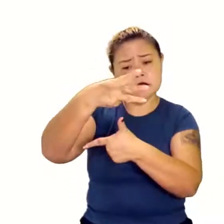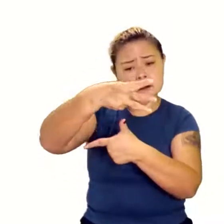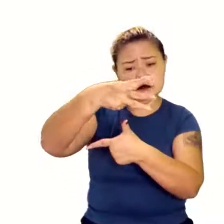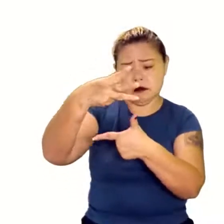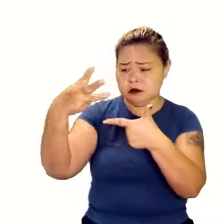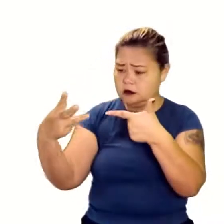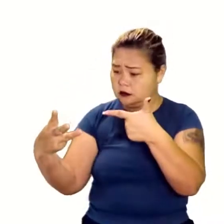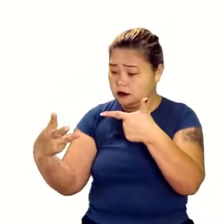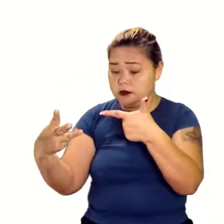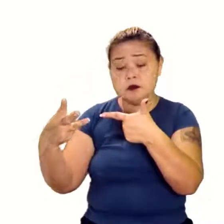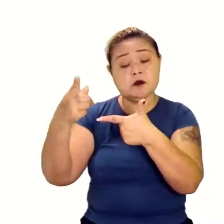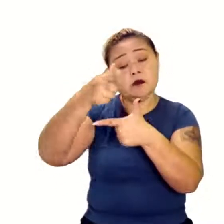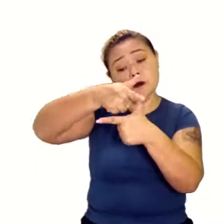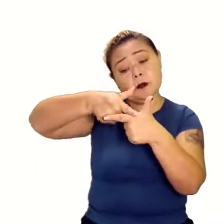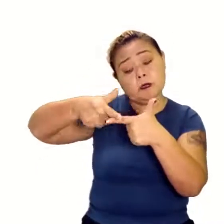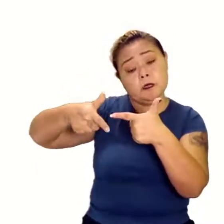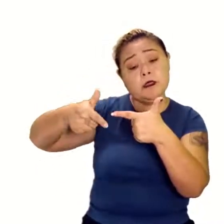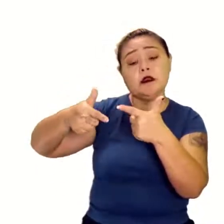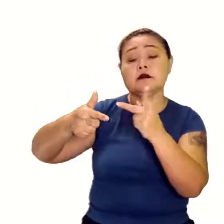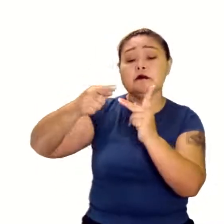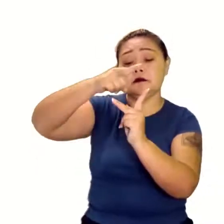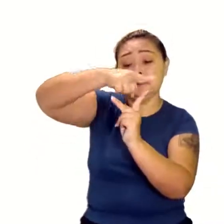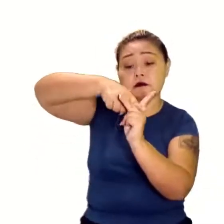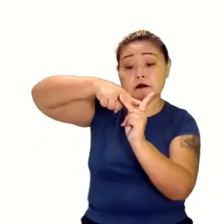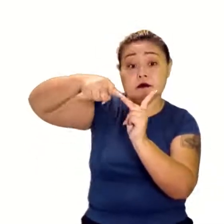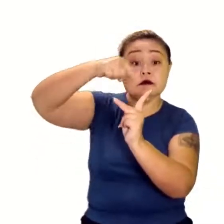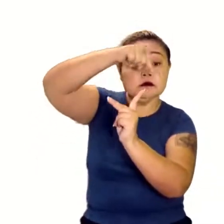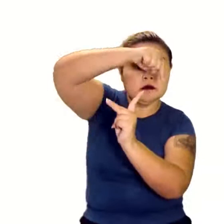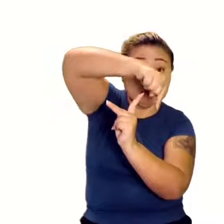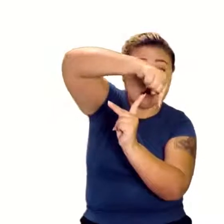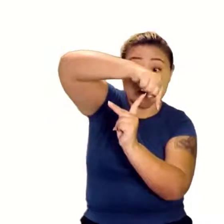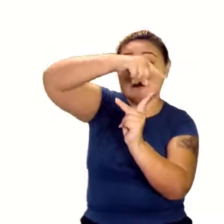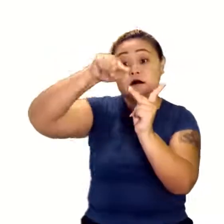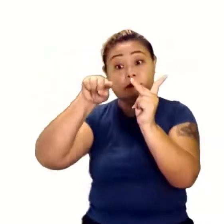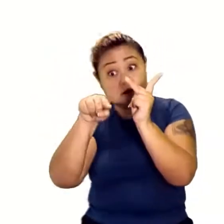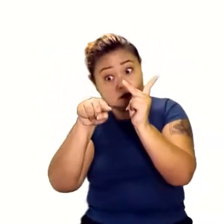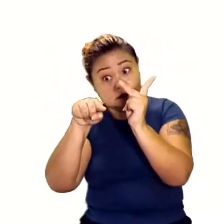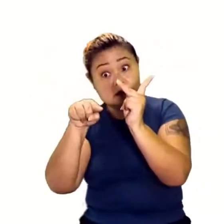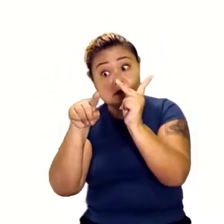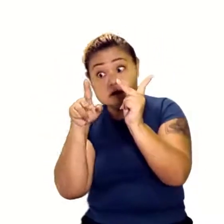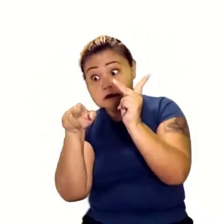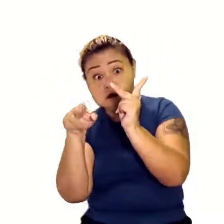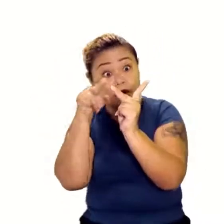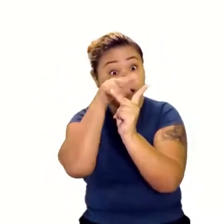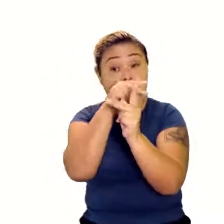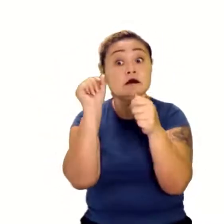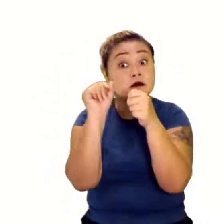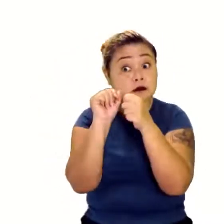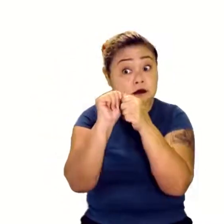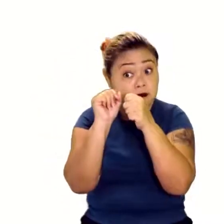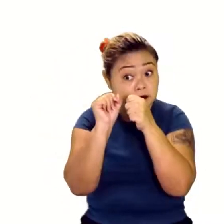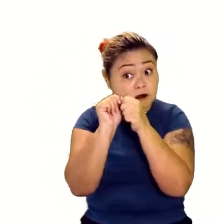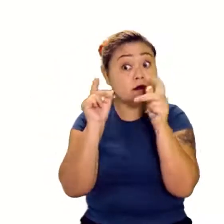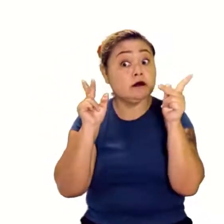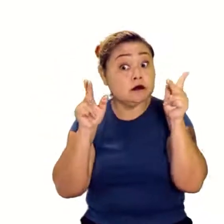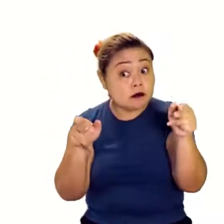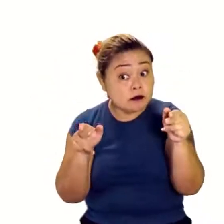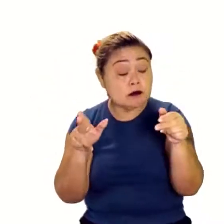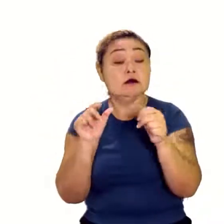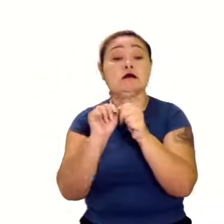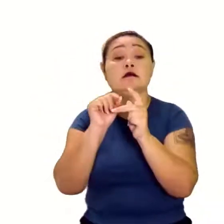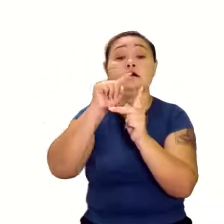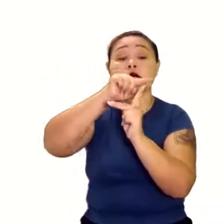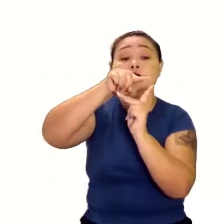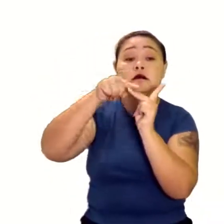Por 3. Então, se eu fizer dentro, eu tenho que fazer fora. Se eu fizer no índice, eu tenho que fazer no expoente, Isso mesmo. Então, vamos lá. 9 dividido